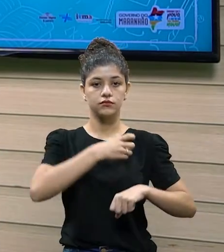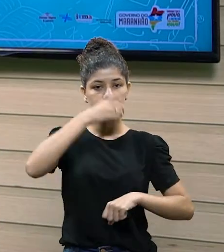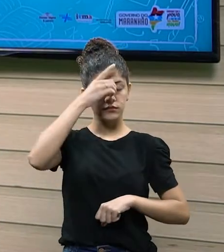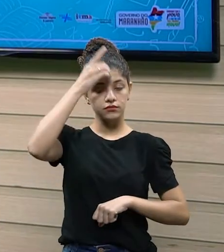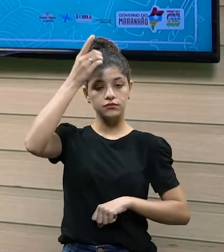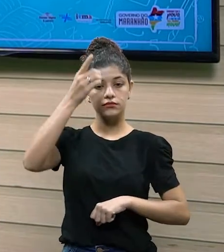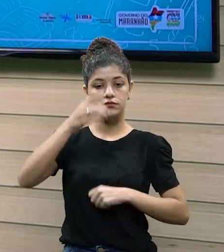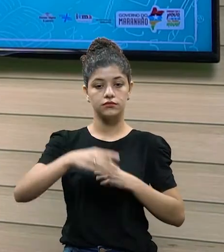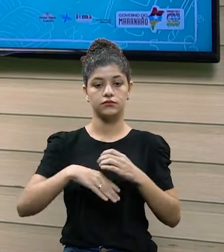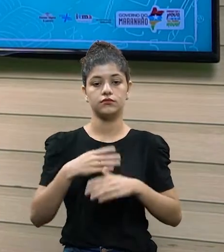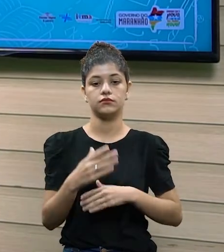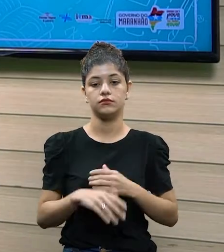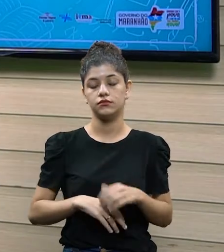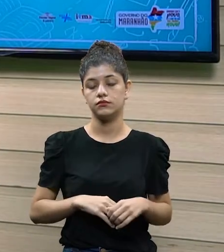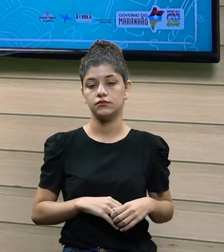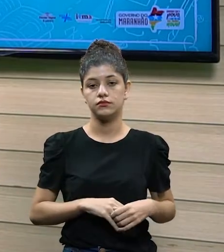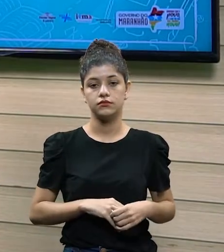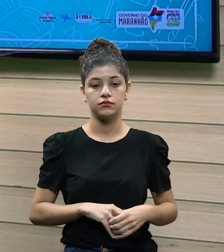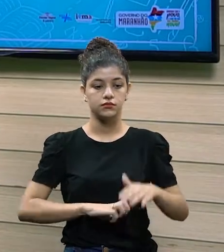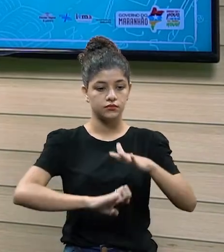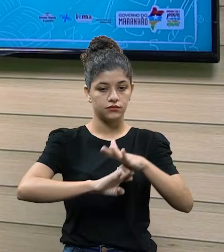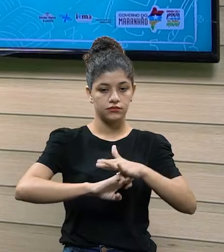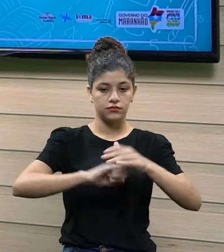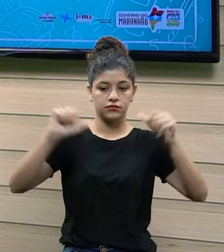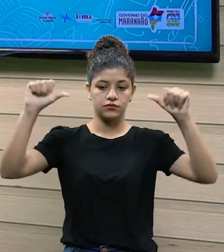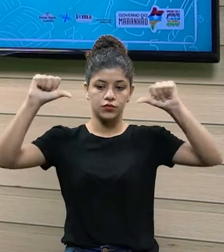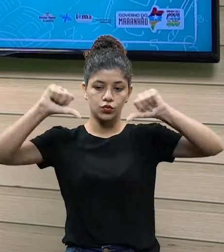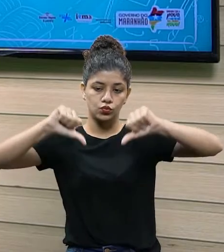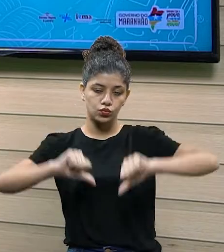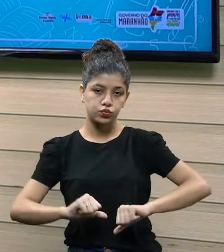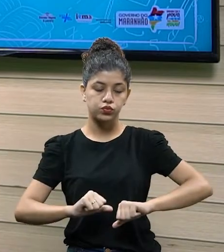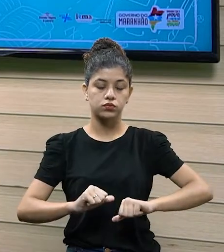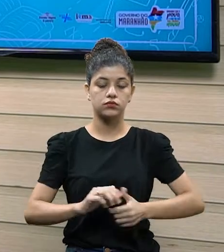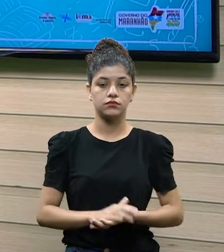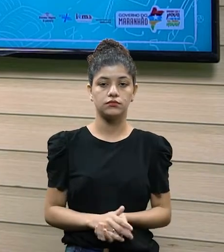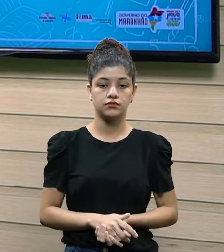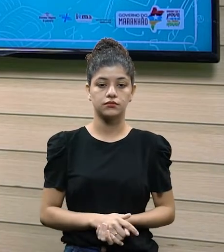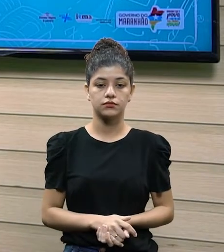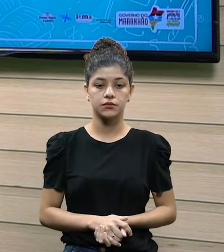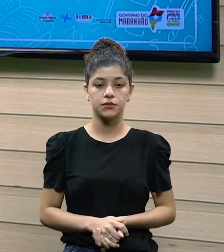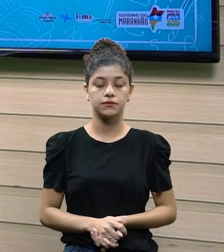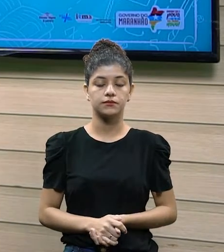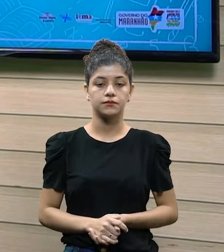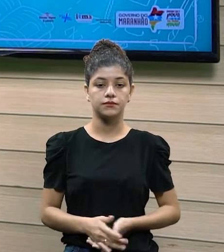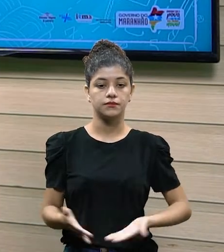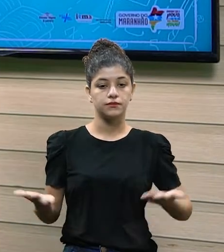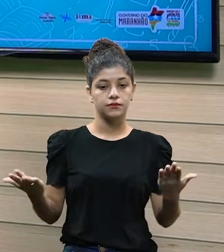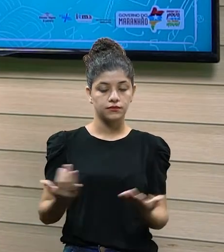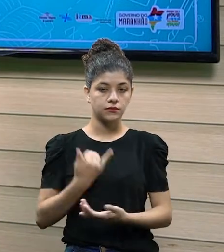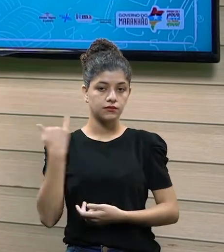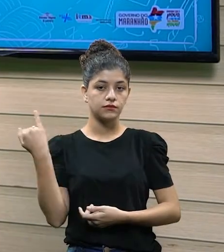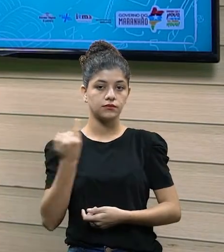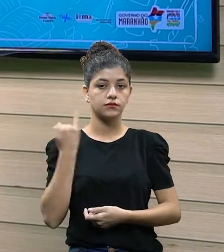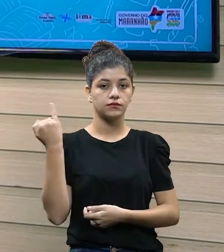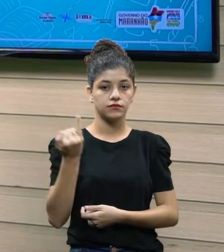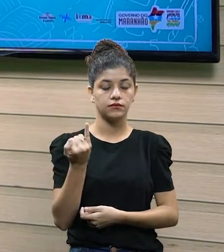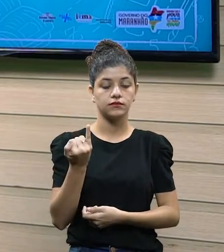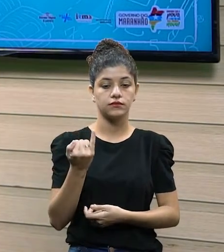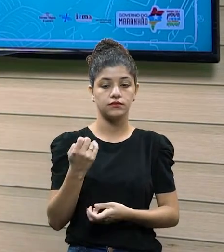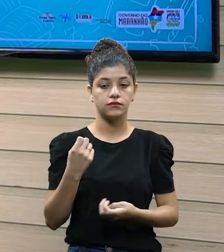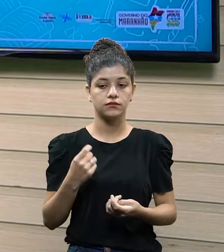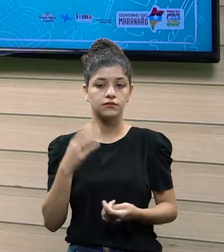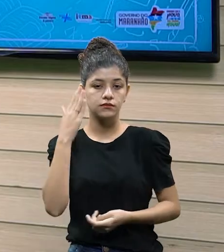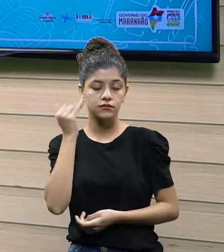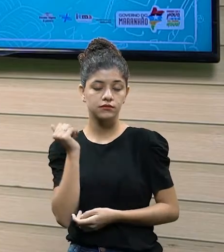não deixam a empresa entrar numa falência de uma vez. Então, a figura desse homo econômicos, ele está sendo mais do que nunca agora importante. E a gente sabe que a